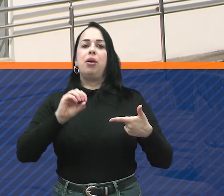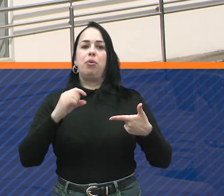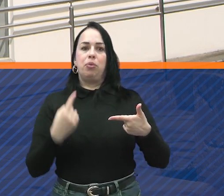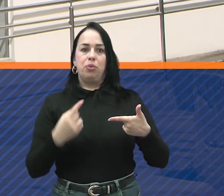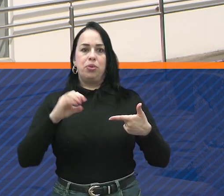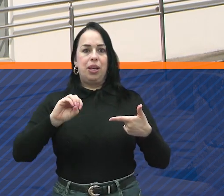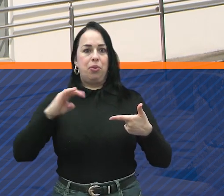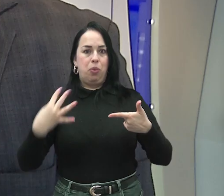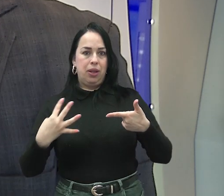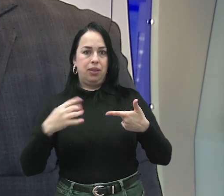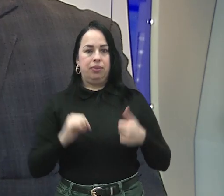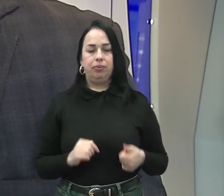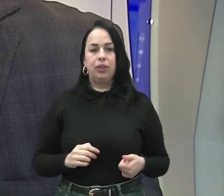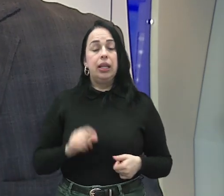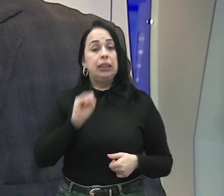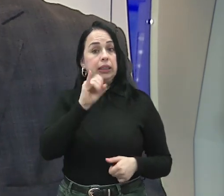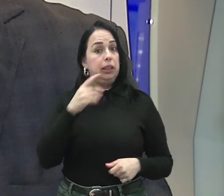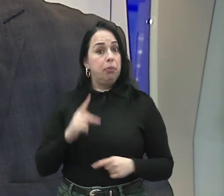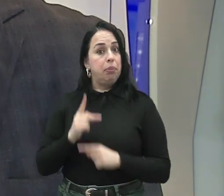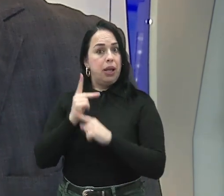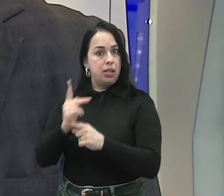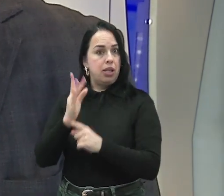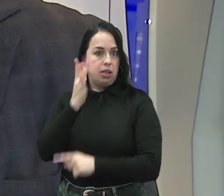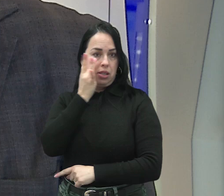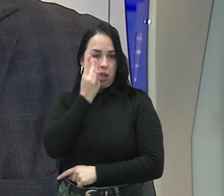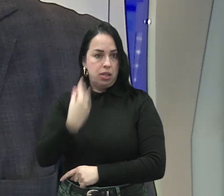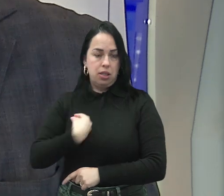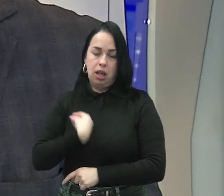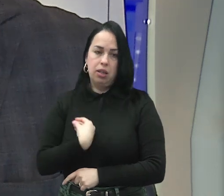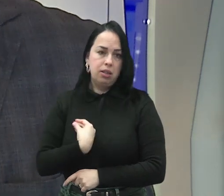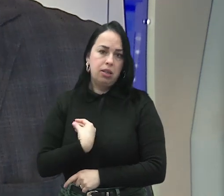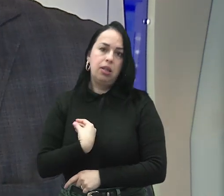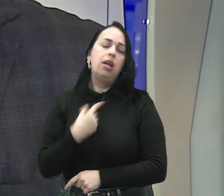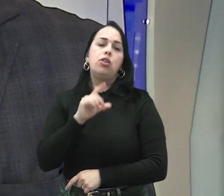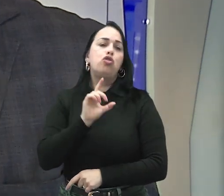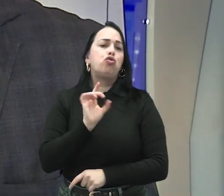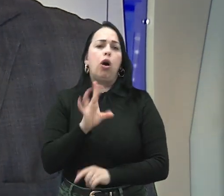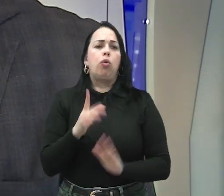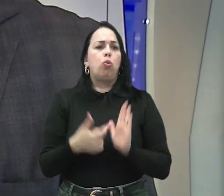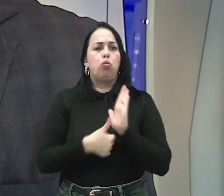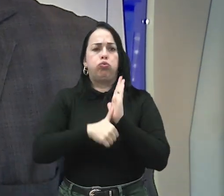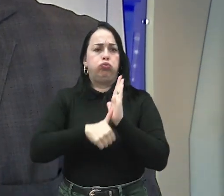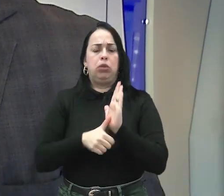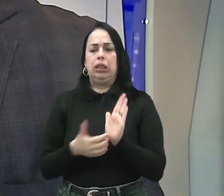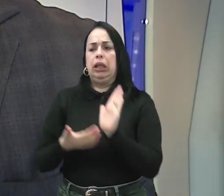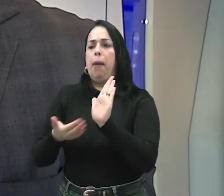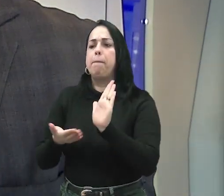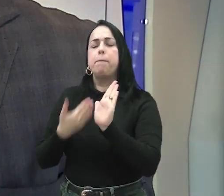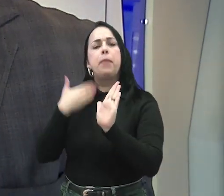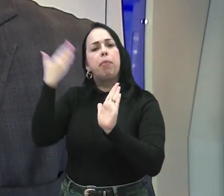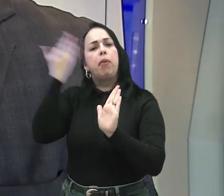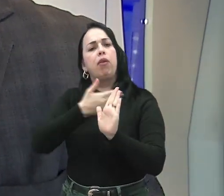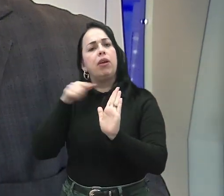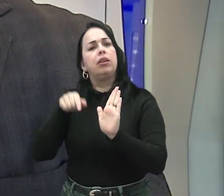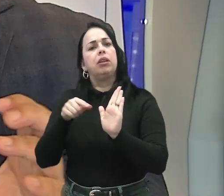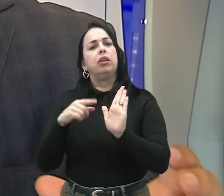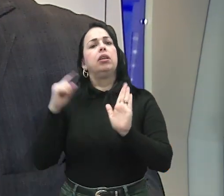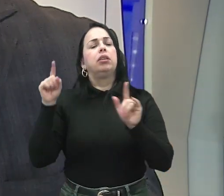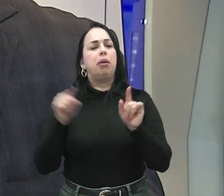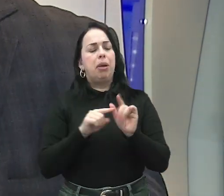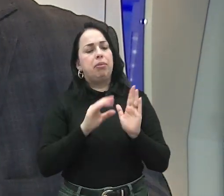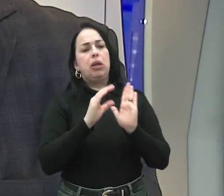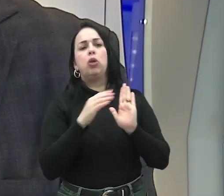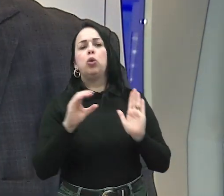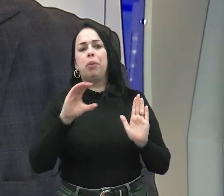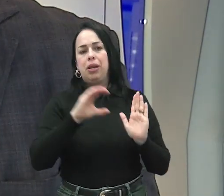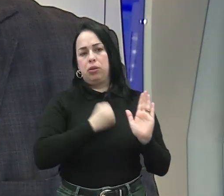0800-104-0104. Se ela for se dirigir a uma agência da Caixa, só simplesmente com o documento pessoal, ela se identificando, nós,